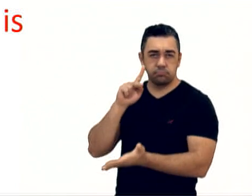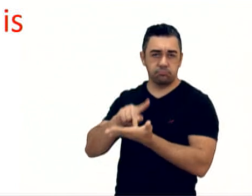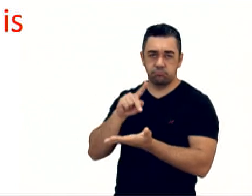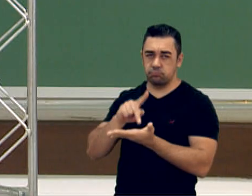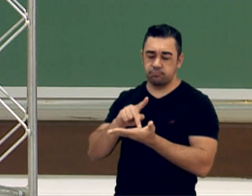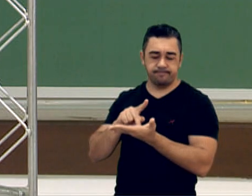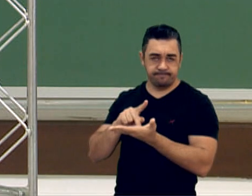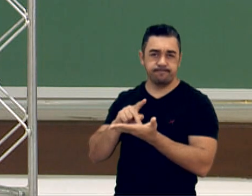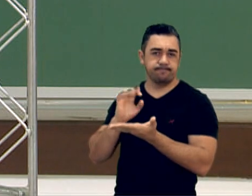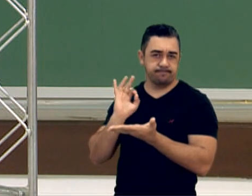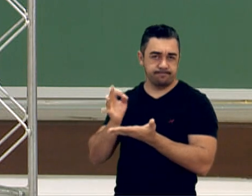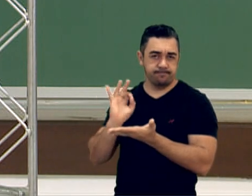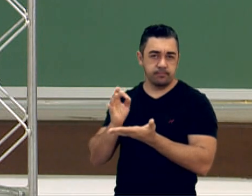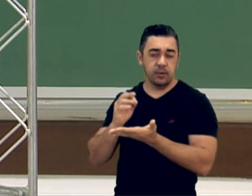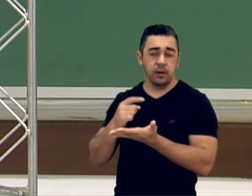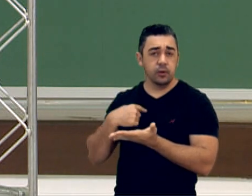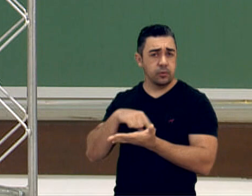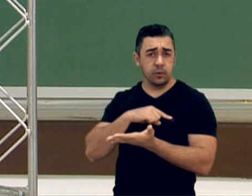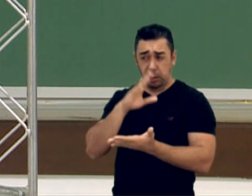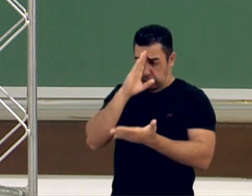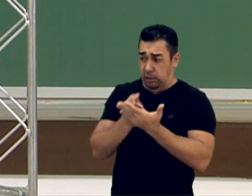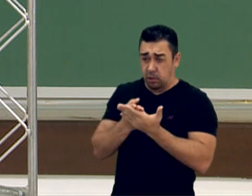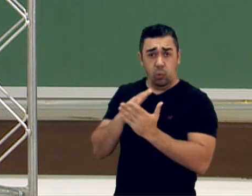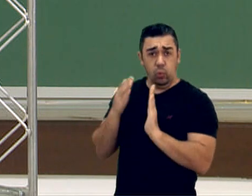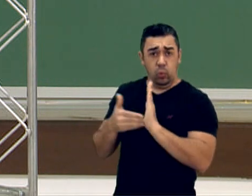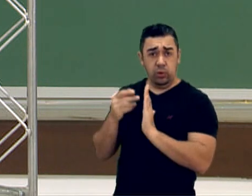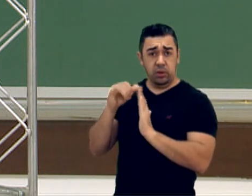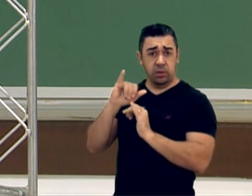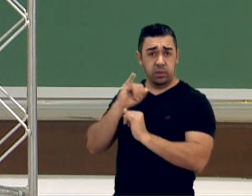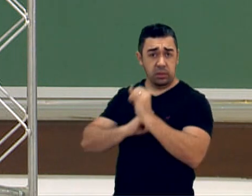internet é verdade. Então, não podemos acreditar em tudo que está lá.